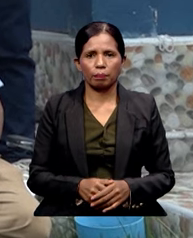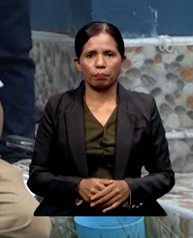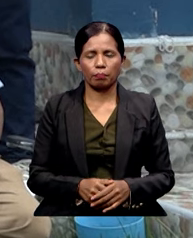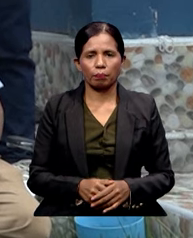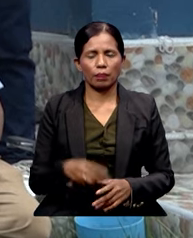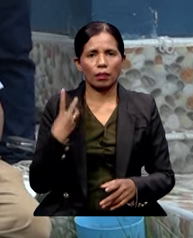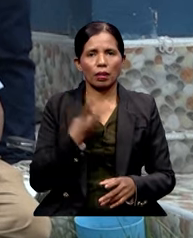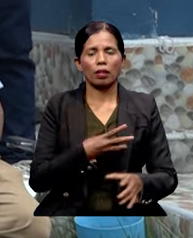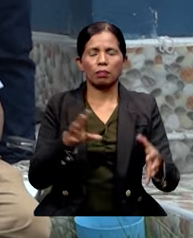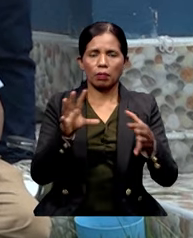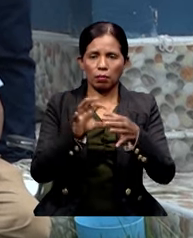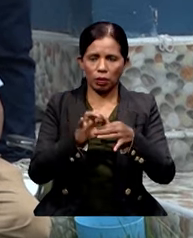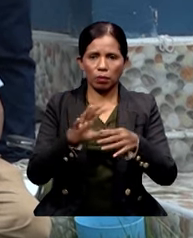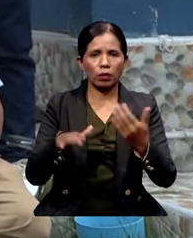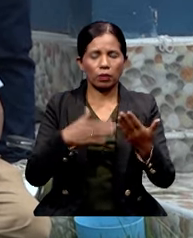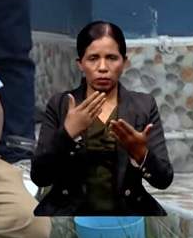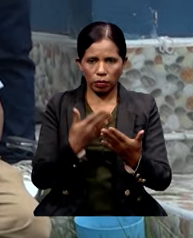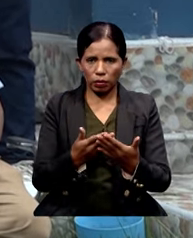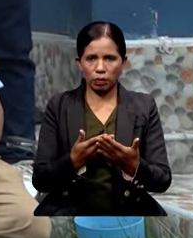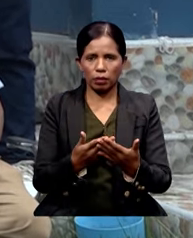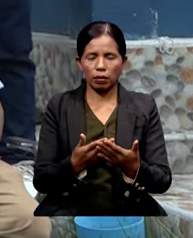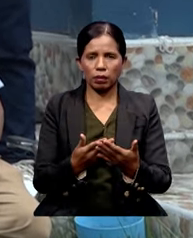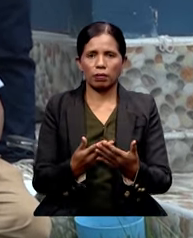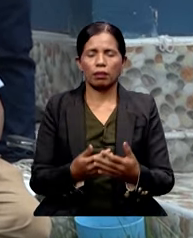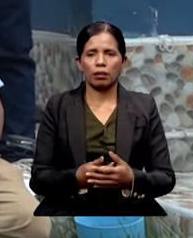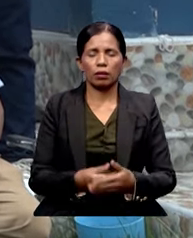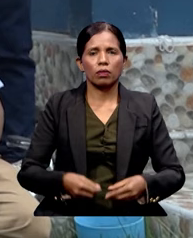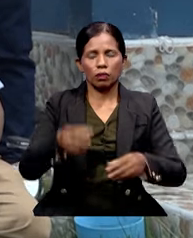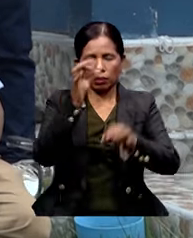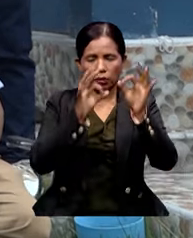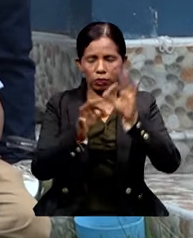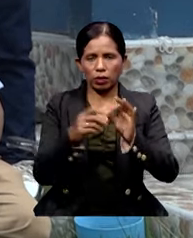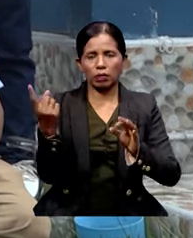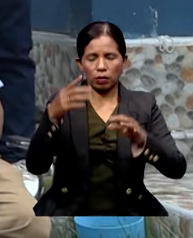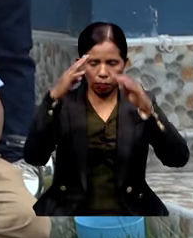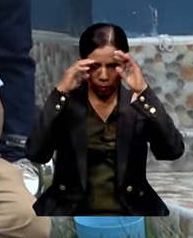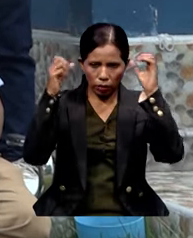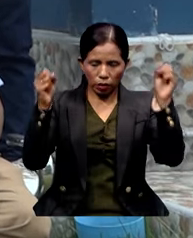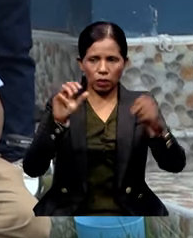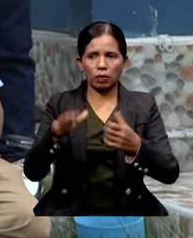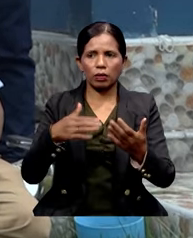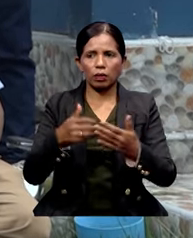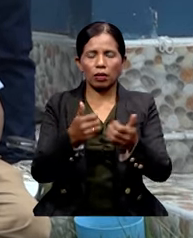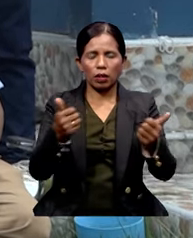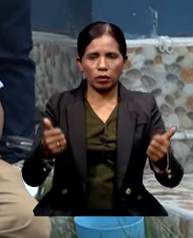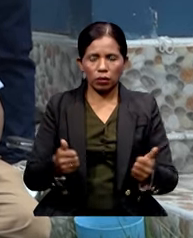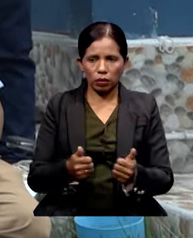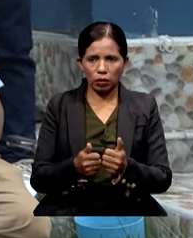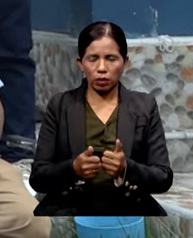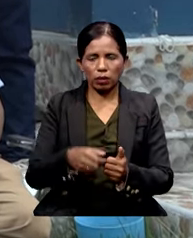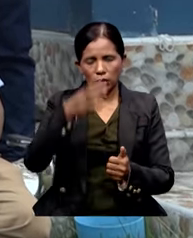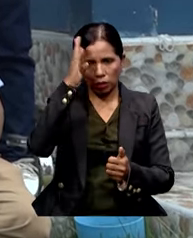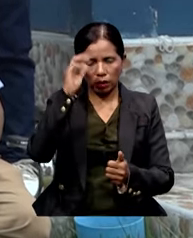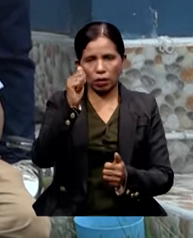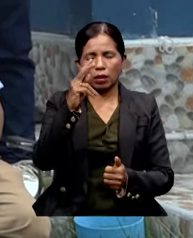Ami membros arbitragem. Hotu, fofir na Fátima presidente atual, Asosiasaun Arbitragem, senhor